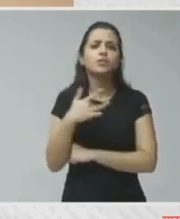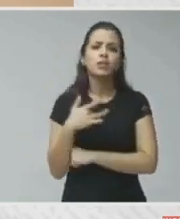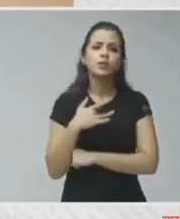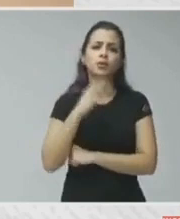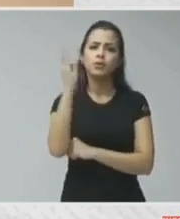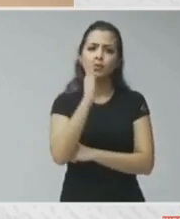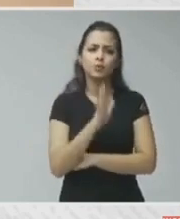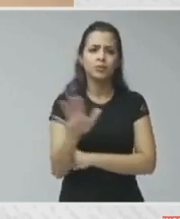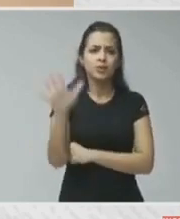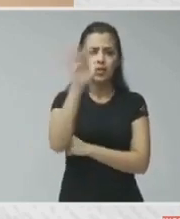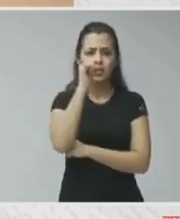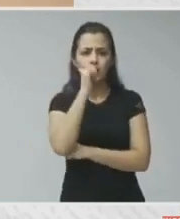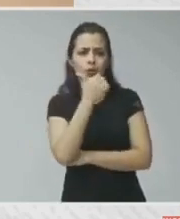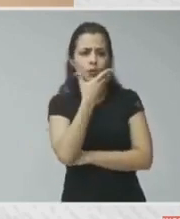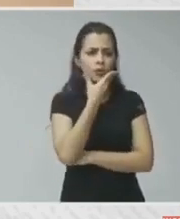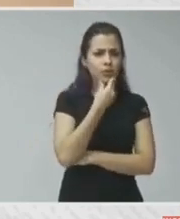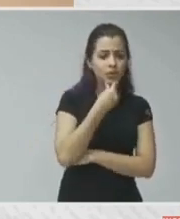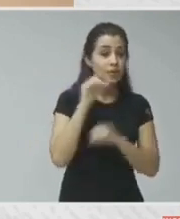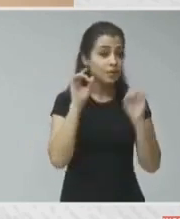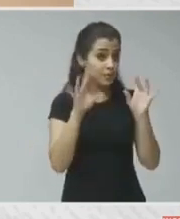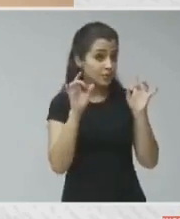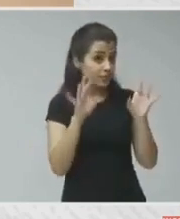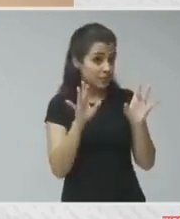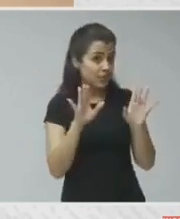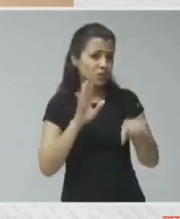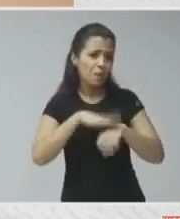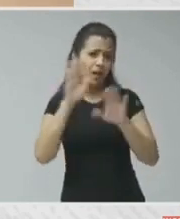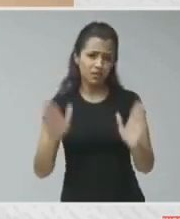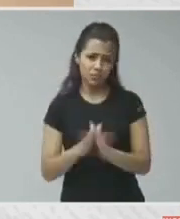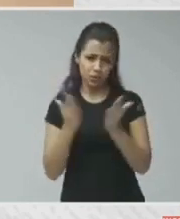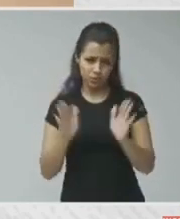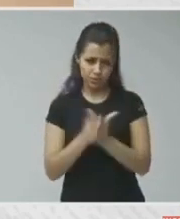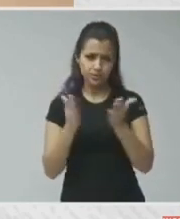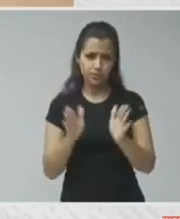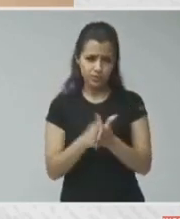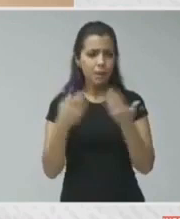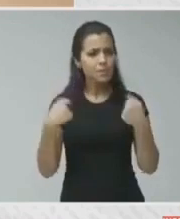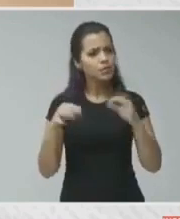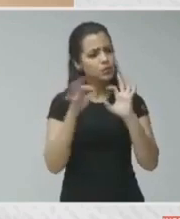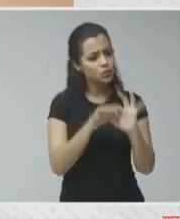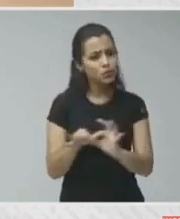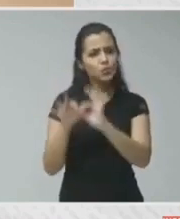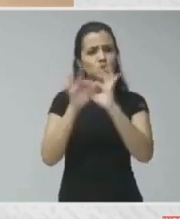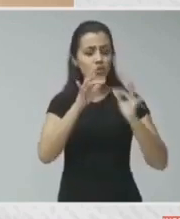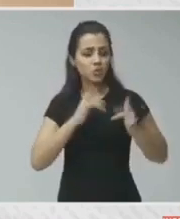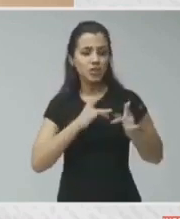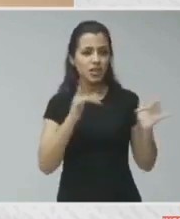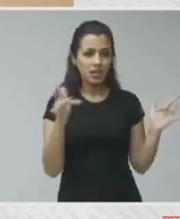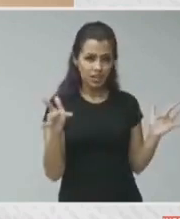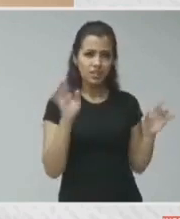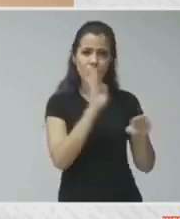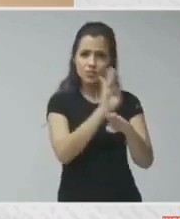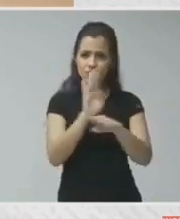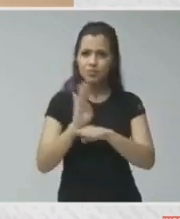brasileiros, das brasileiras, especialmente dos mais pobres. Uma grande união, solidariedade com ações